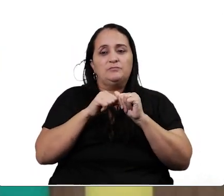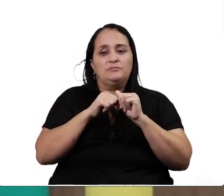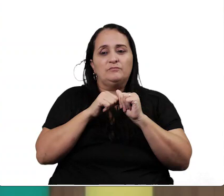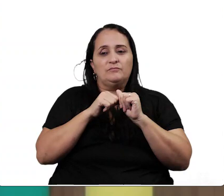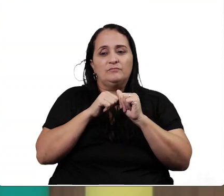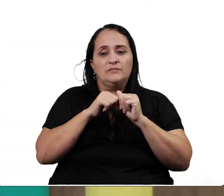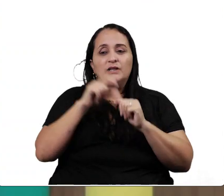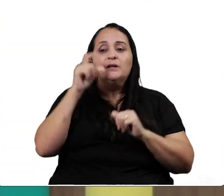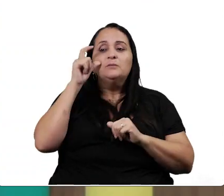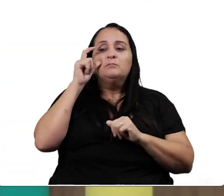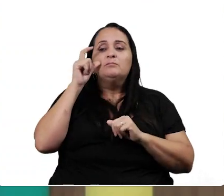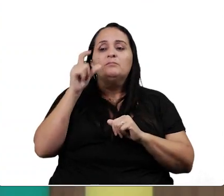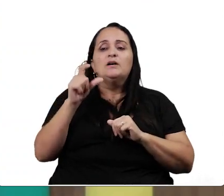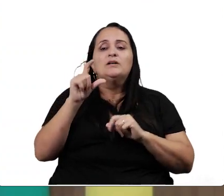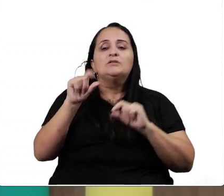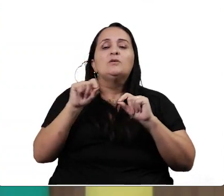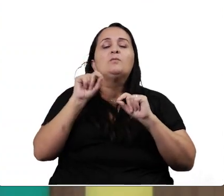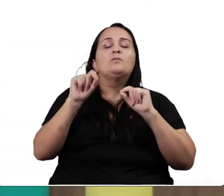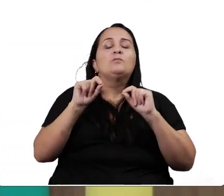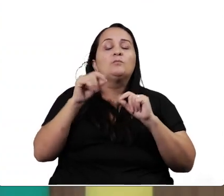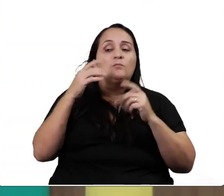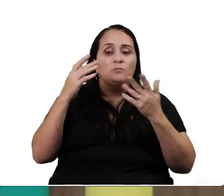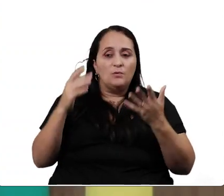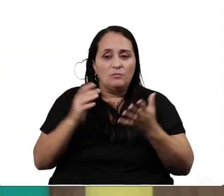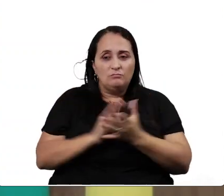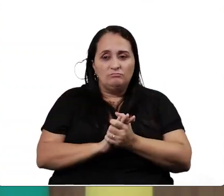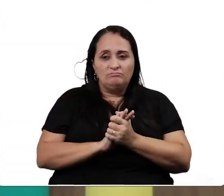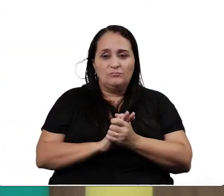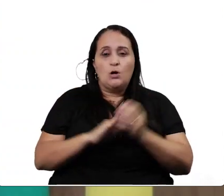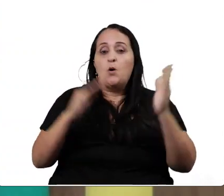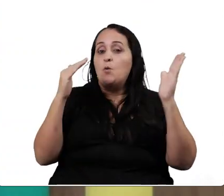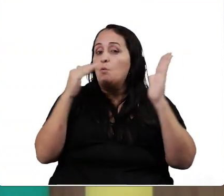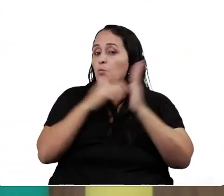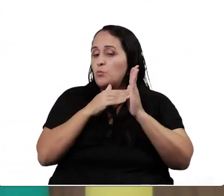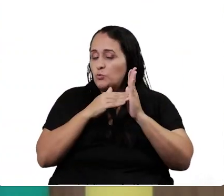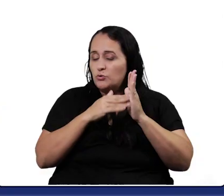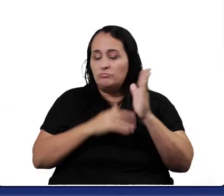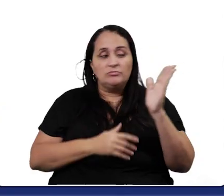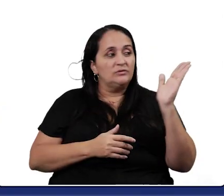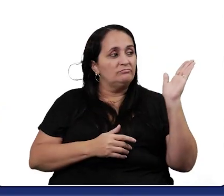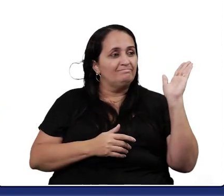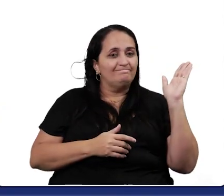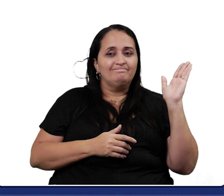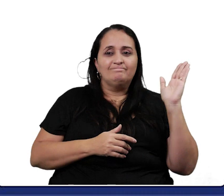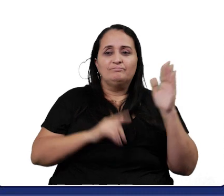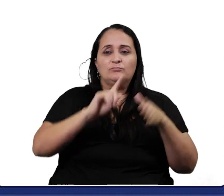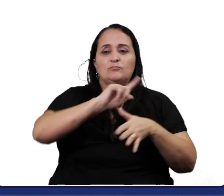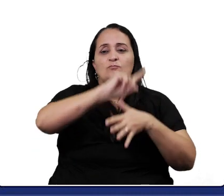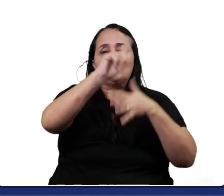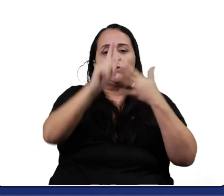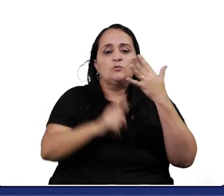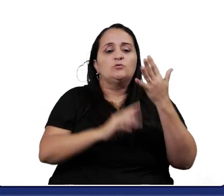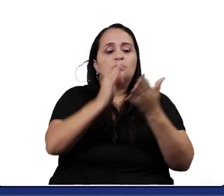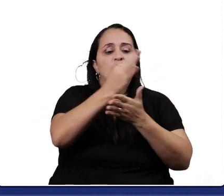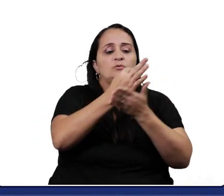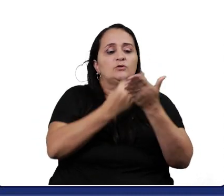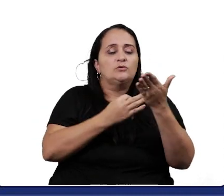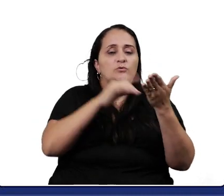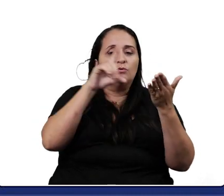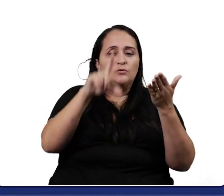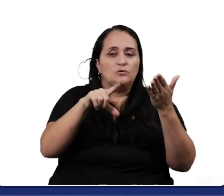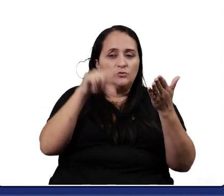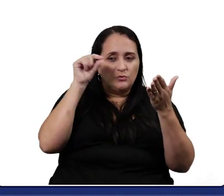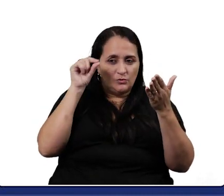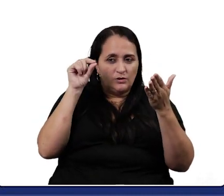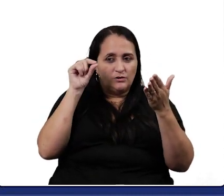vamos para a questão que é o que interessa, né? Questão número 6 e última questão. O gênero textual